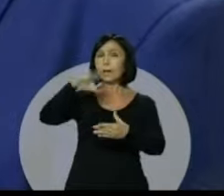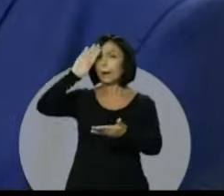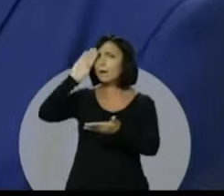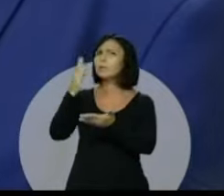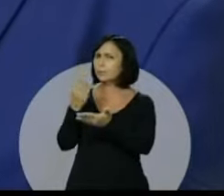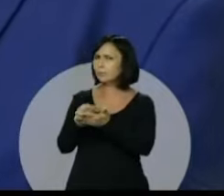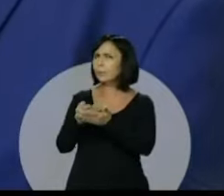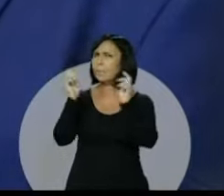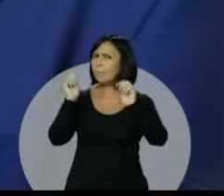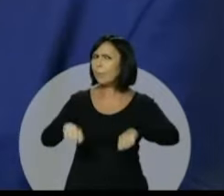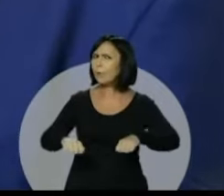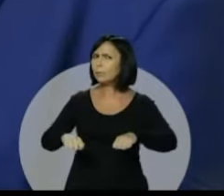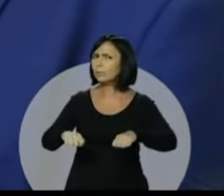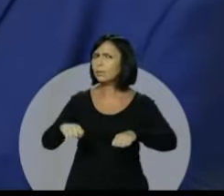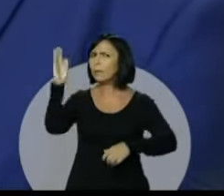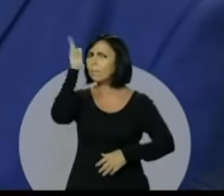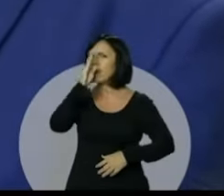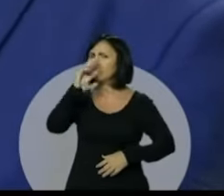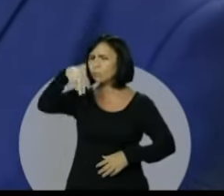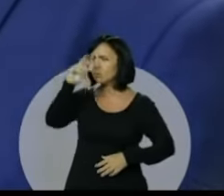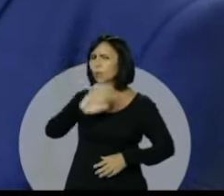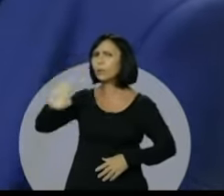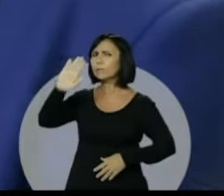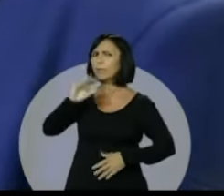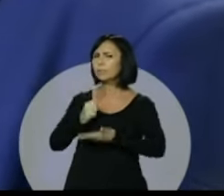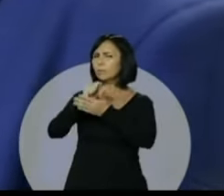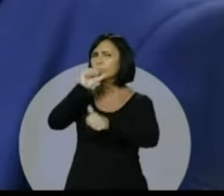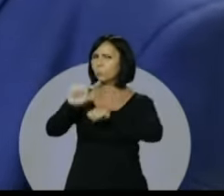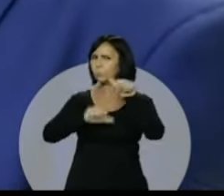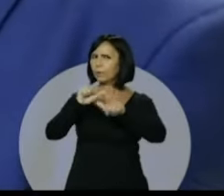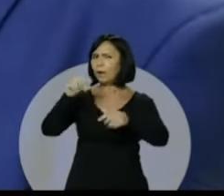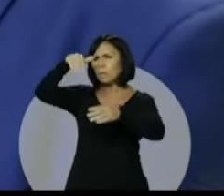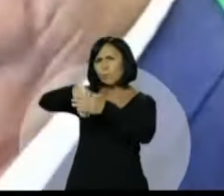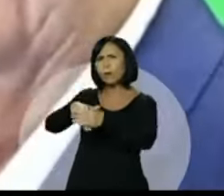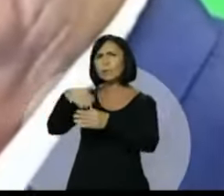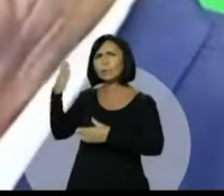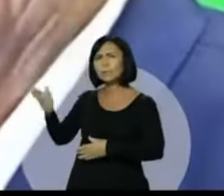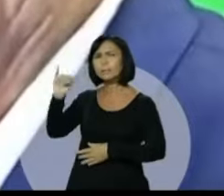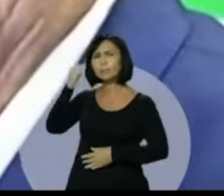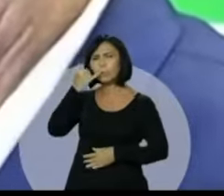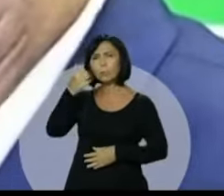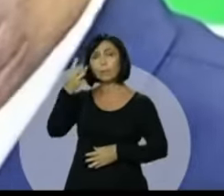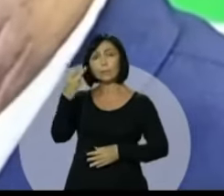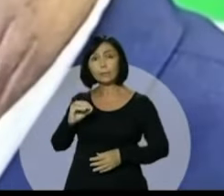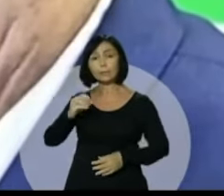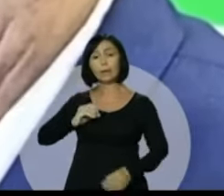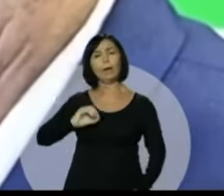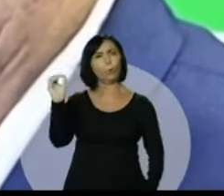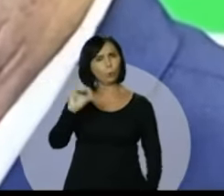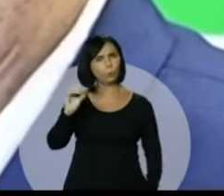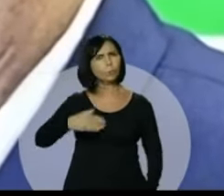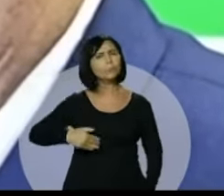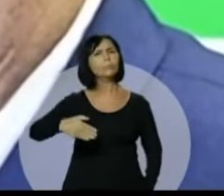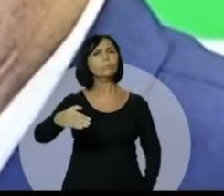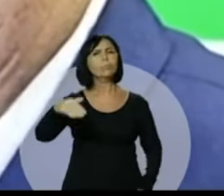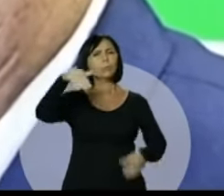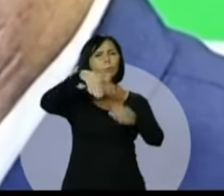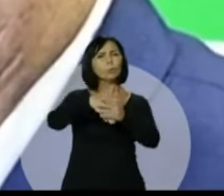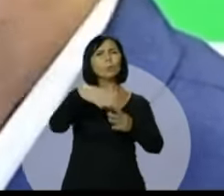que acreditam que a gente pode transformar o Brasil e o Nordeste, que votassem no companheiro João. 30 de outubro, vote